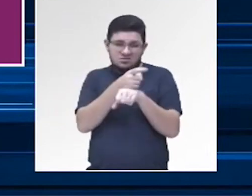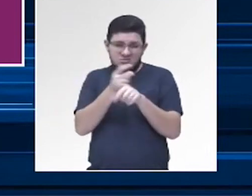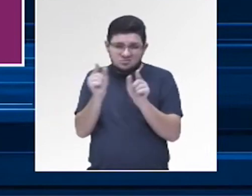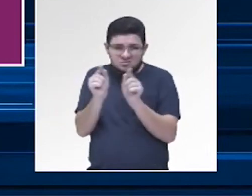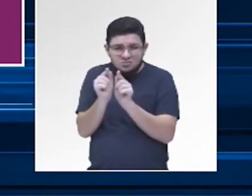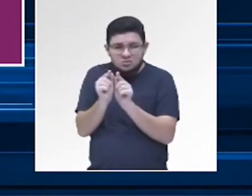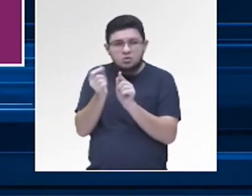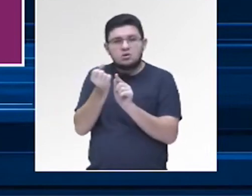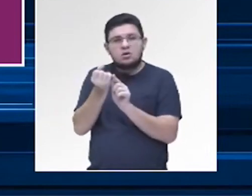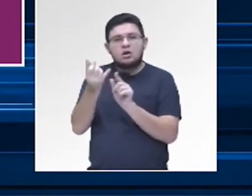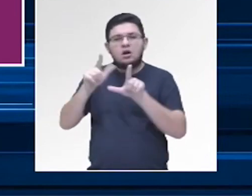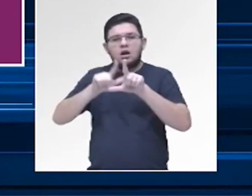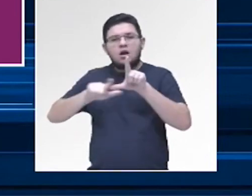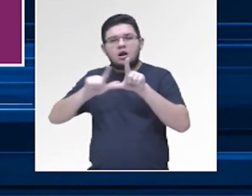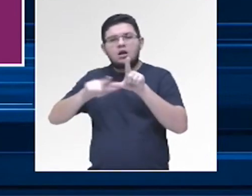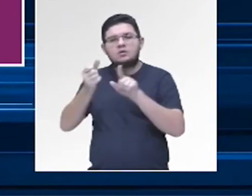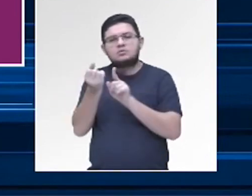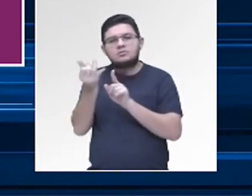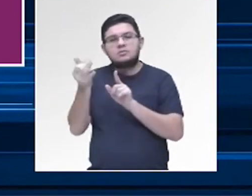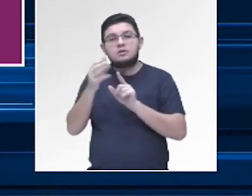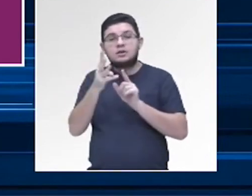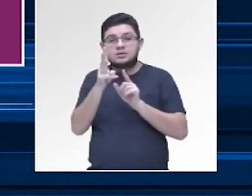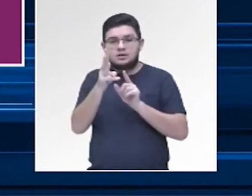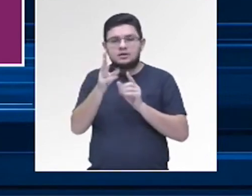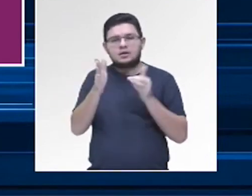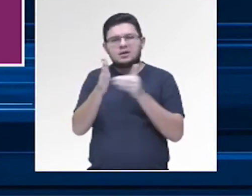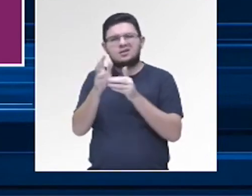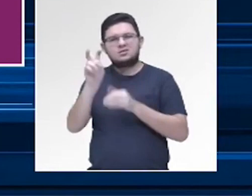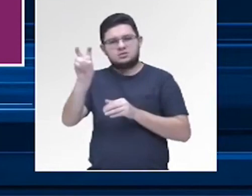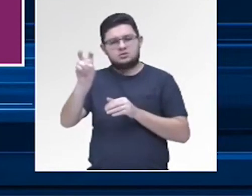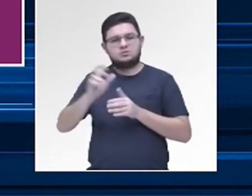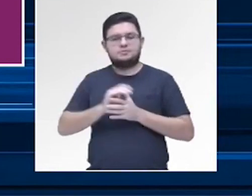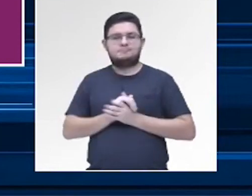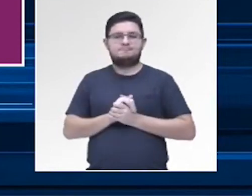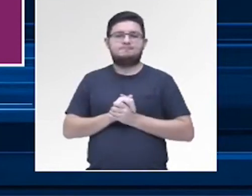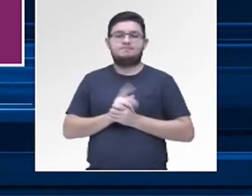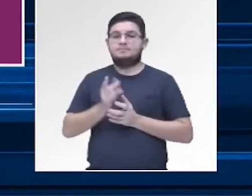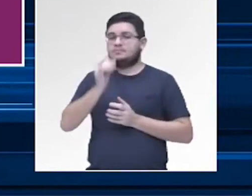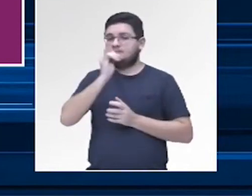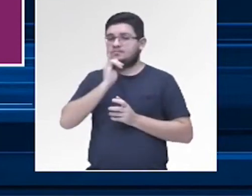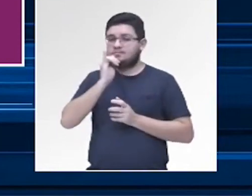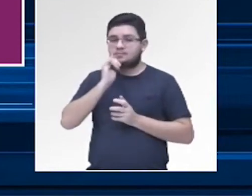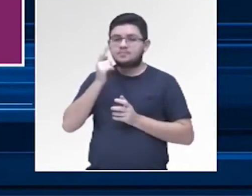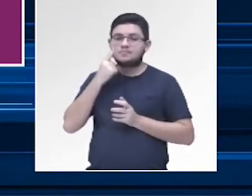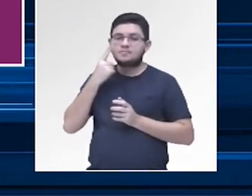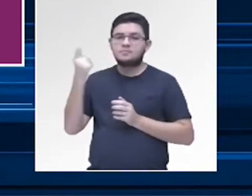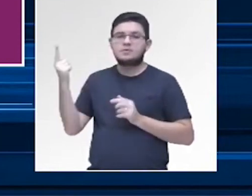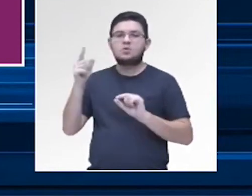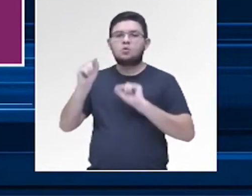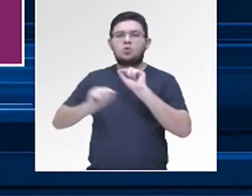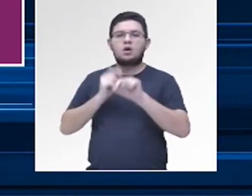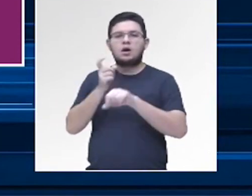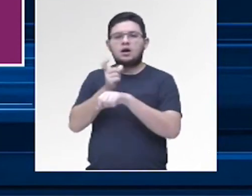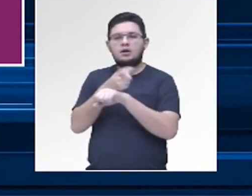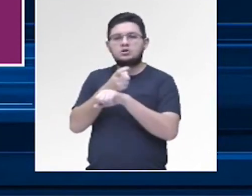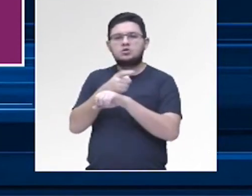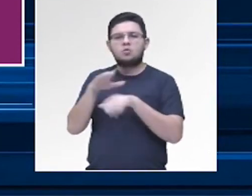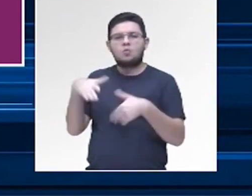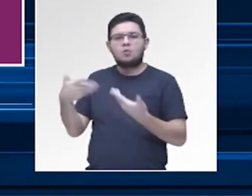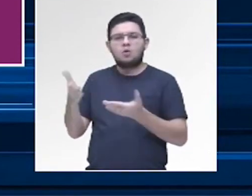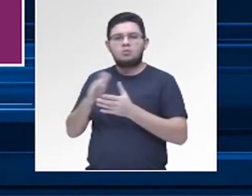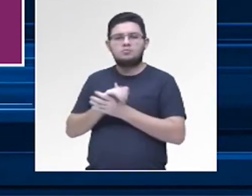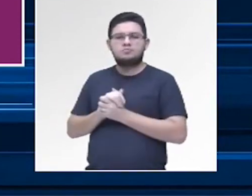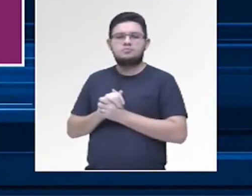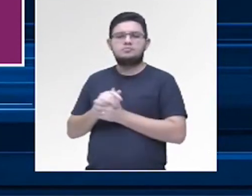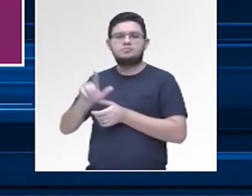por serem curtos dessa forma, tá bom? Vamos ter exemplos aí onde esses adjetivos agora são empregados